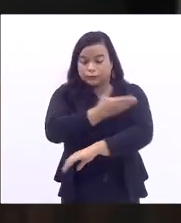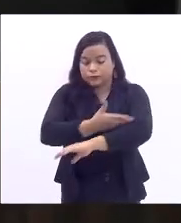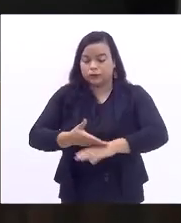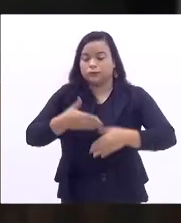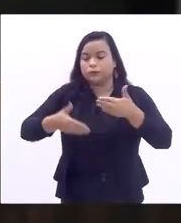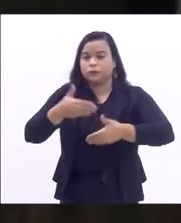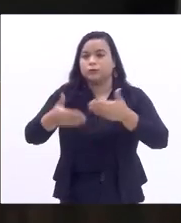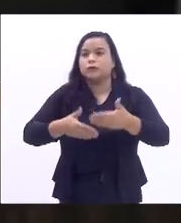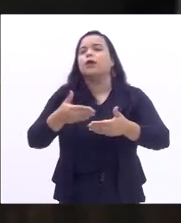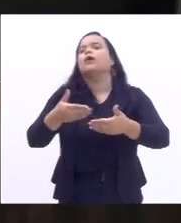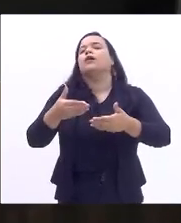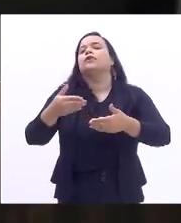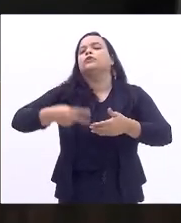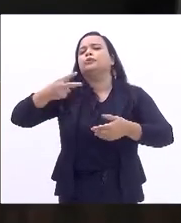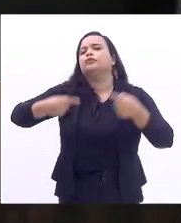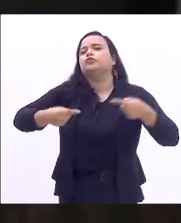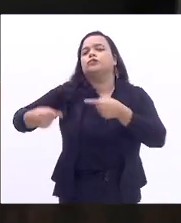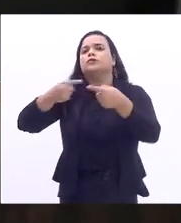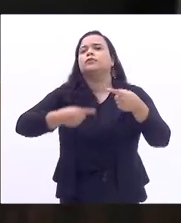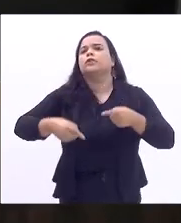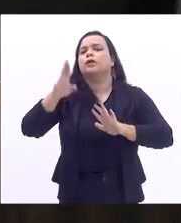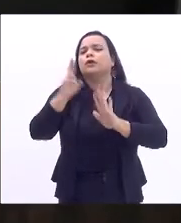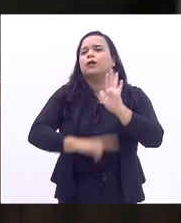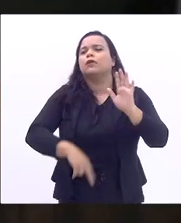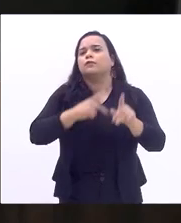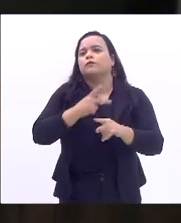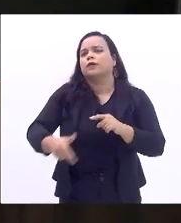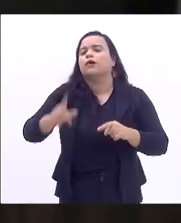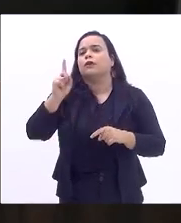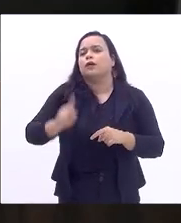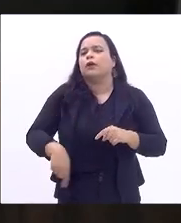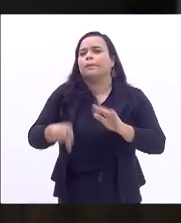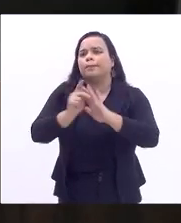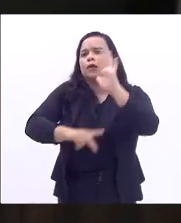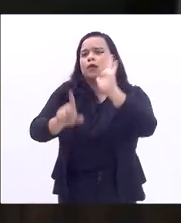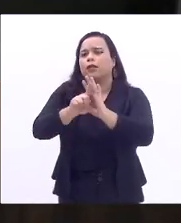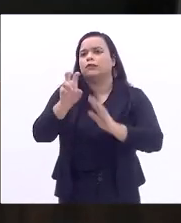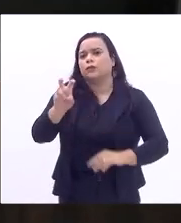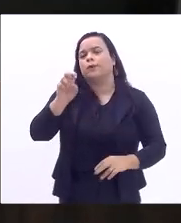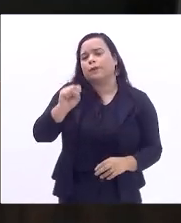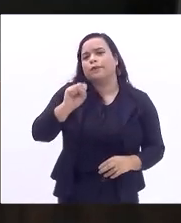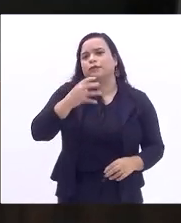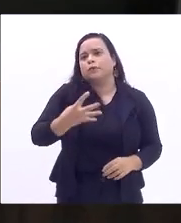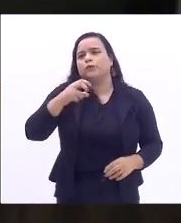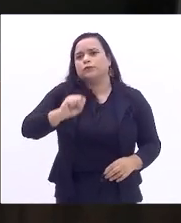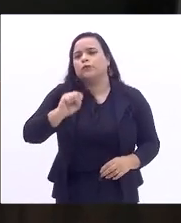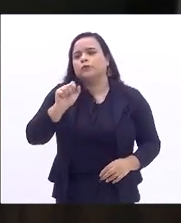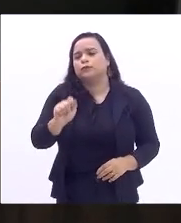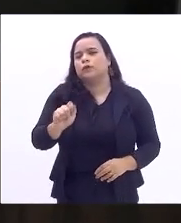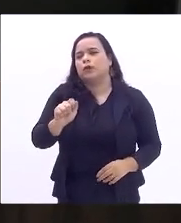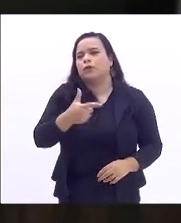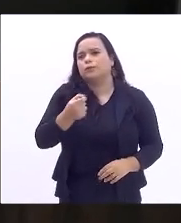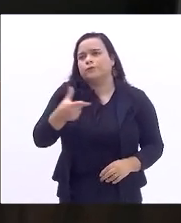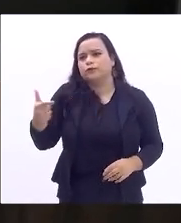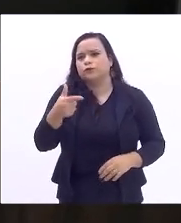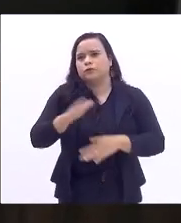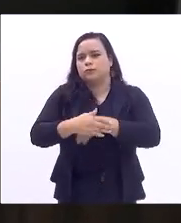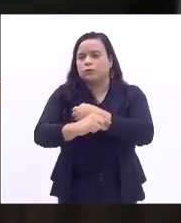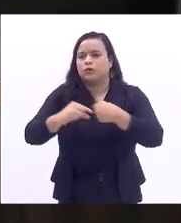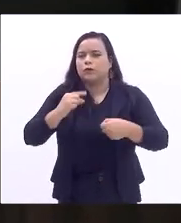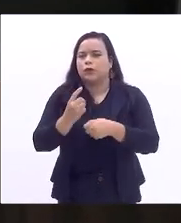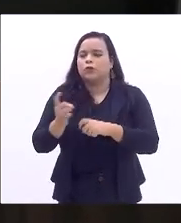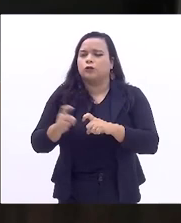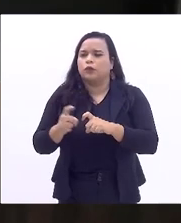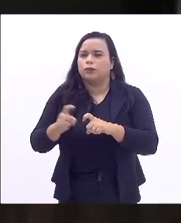nada em cima da discussão redação do vencido projeto de lei 5848 ad22 de autoria Deputado Dr